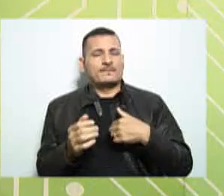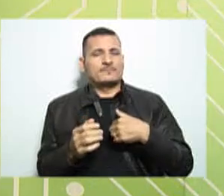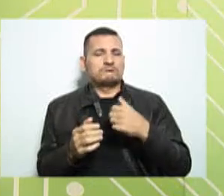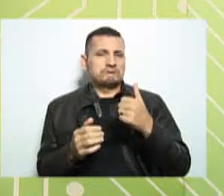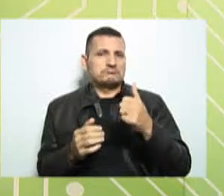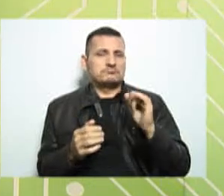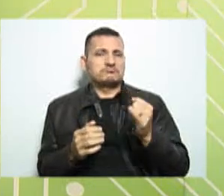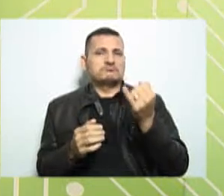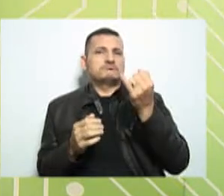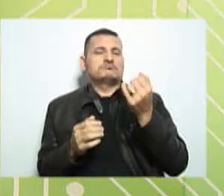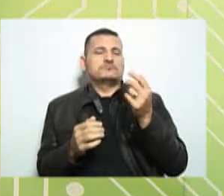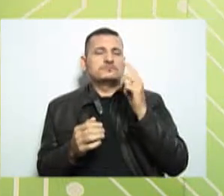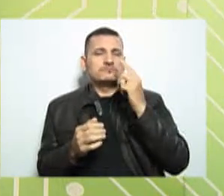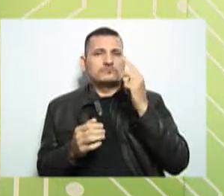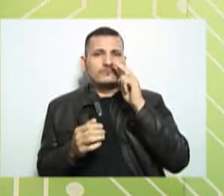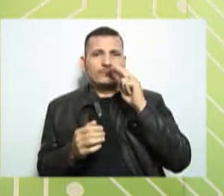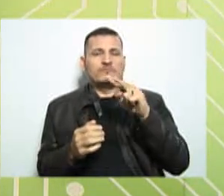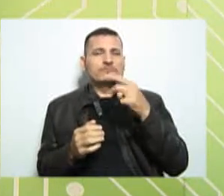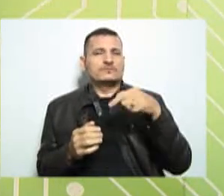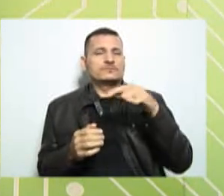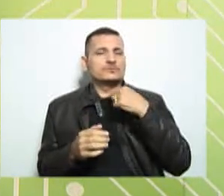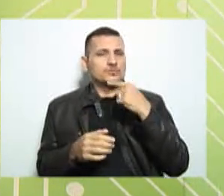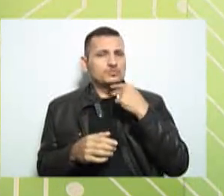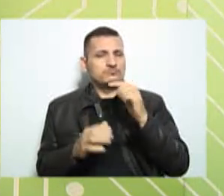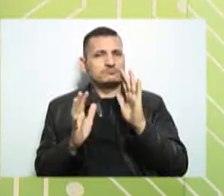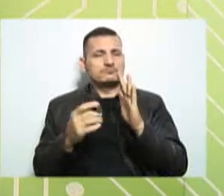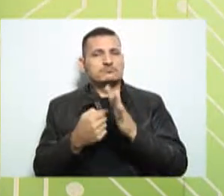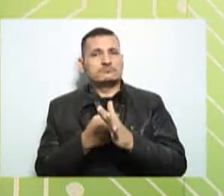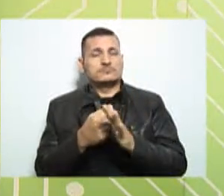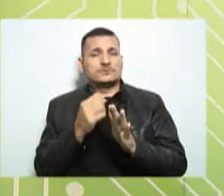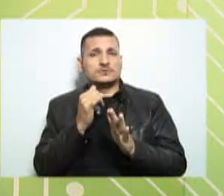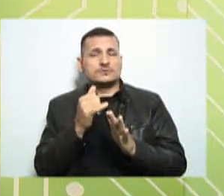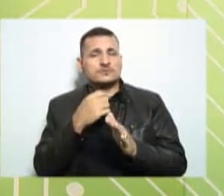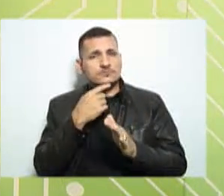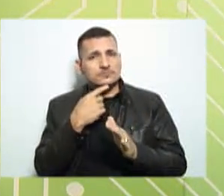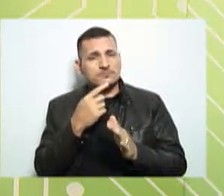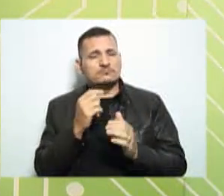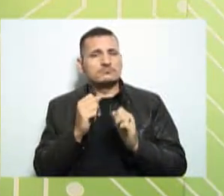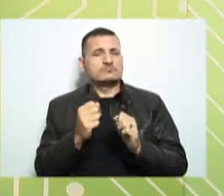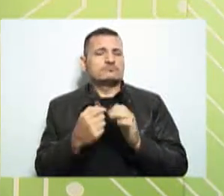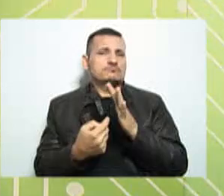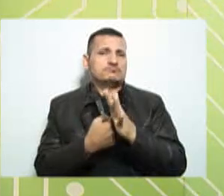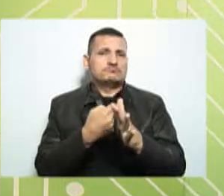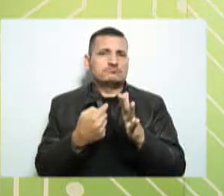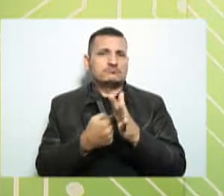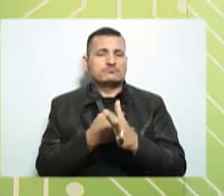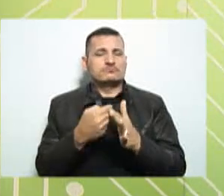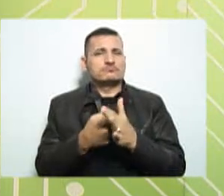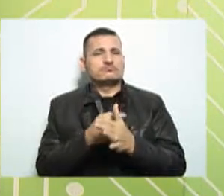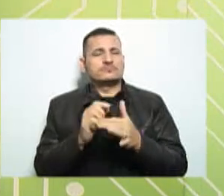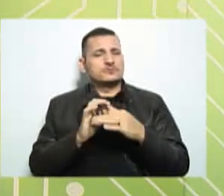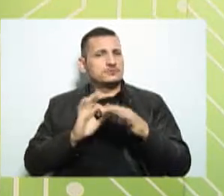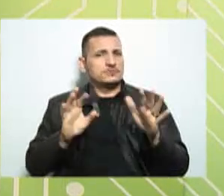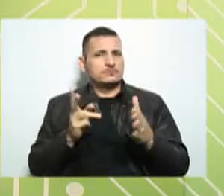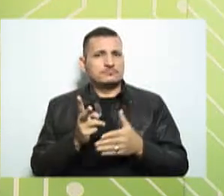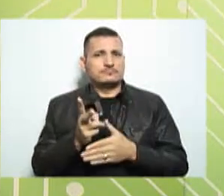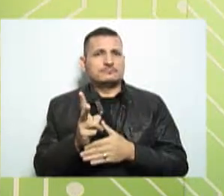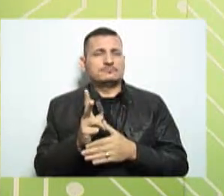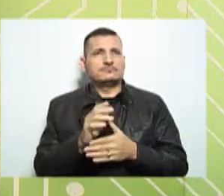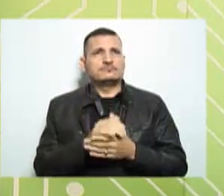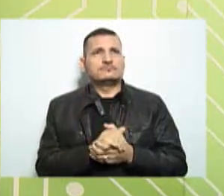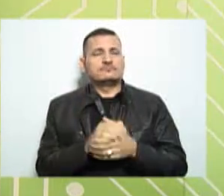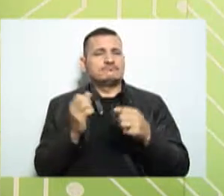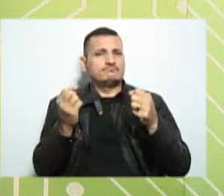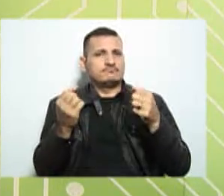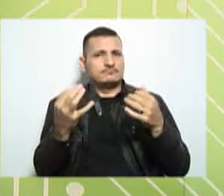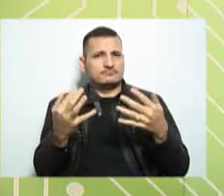vi que vocês tiraram suas dúvidas, mas qualquer dúvida vocês podem entrar em contato conosco. Nós vamos estar aí dispostas a tirar todas as dúvidas de